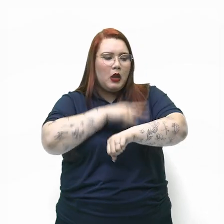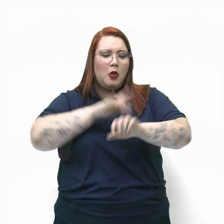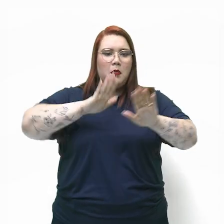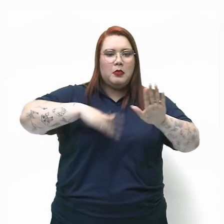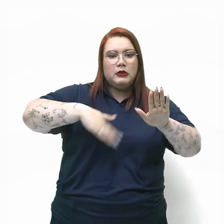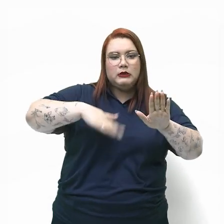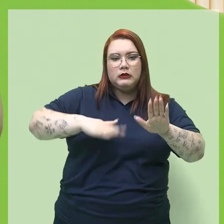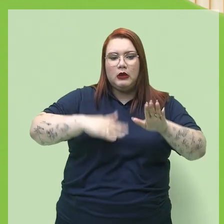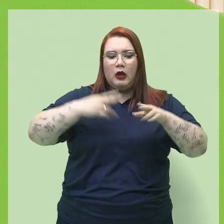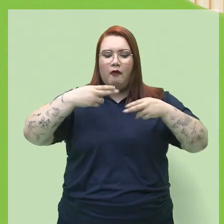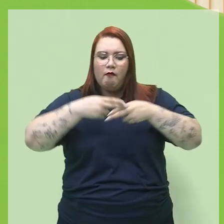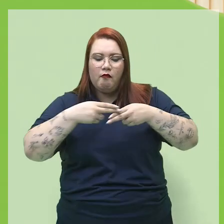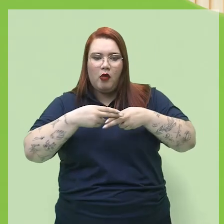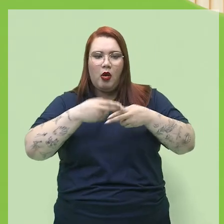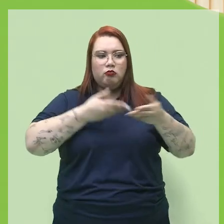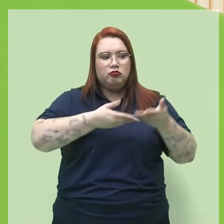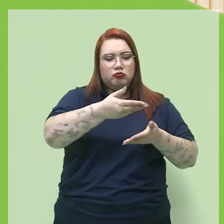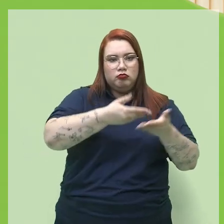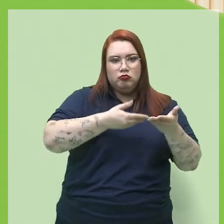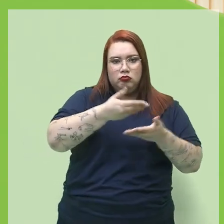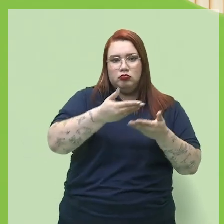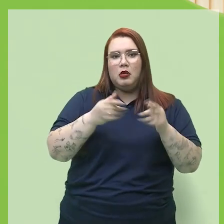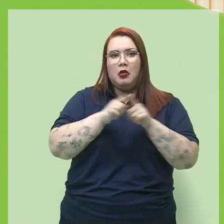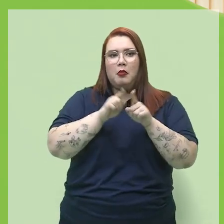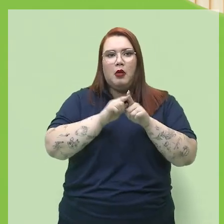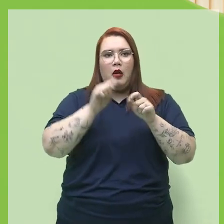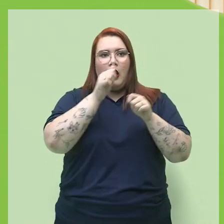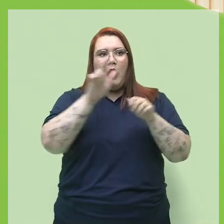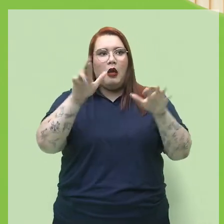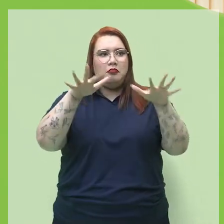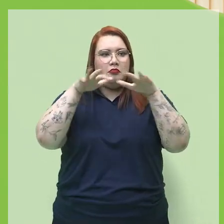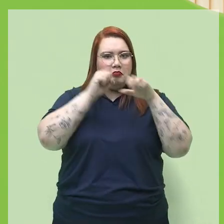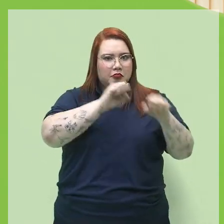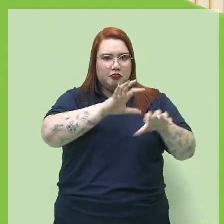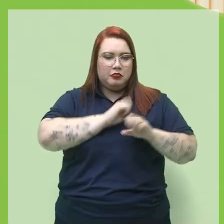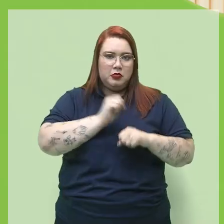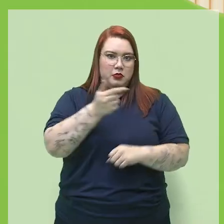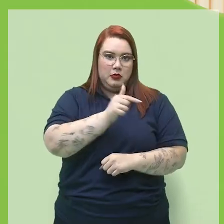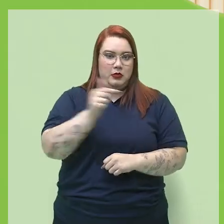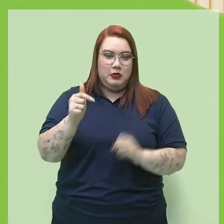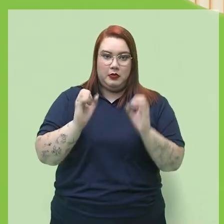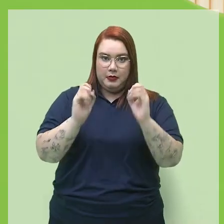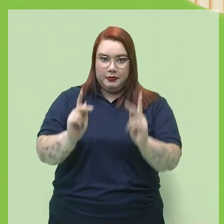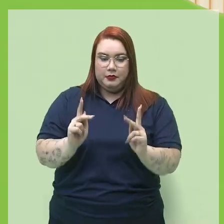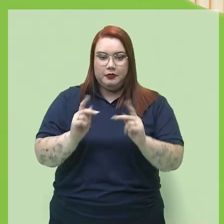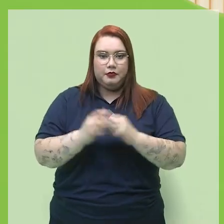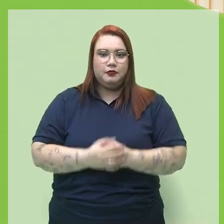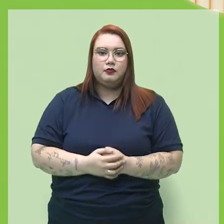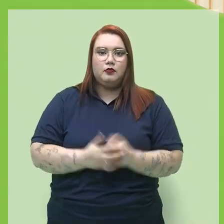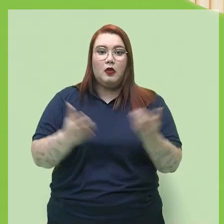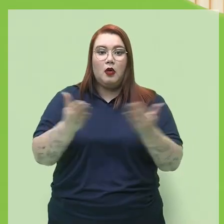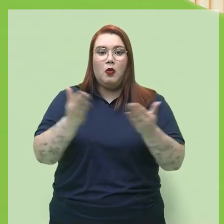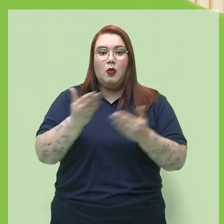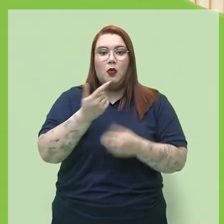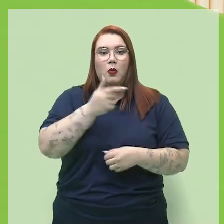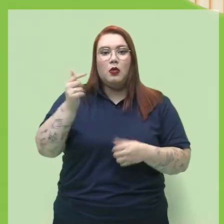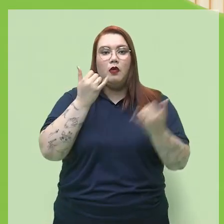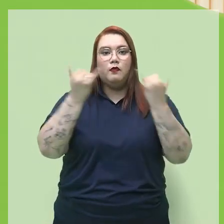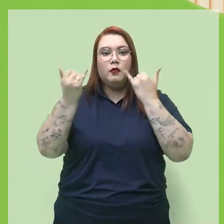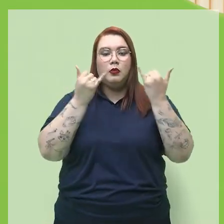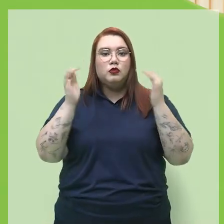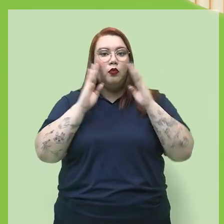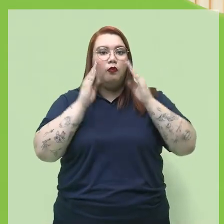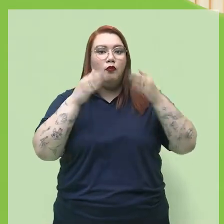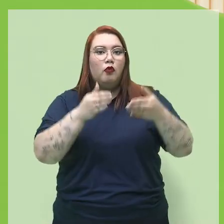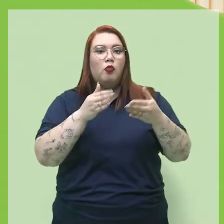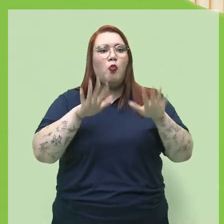ar, tá bom? E aqui a gente trouxe uma informação bem importante também, né? Uma informação de tratamento, de